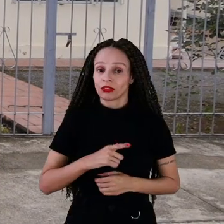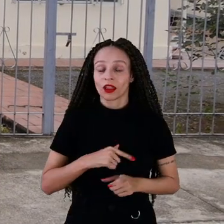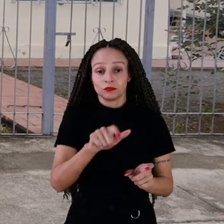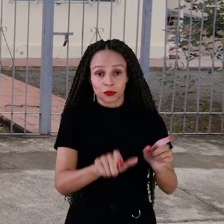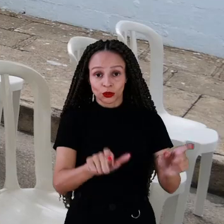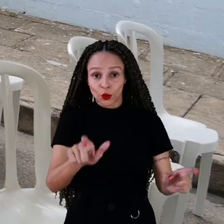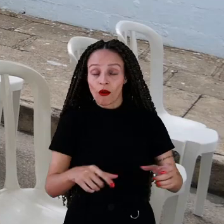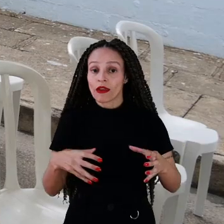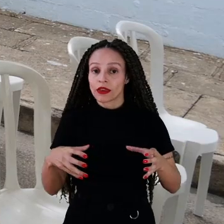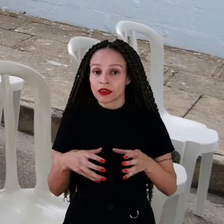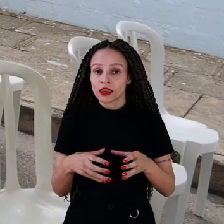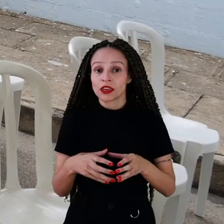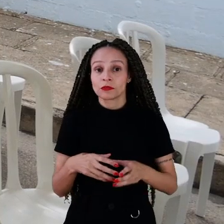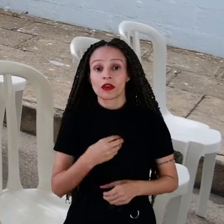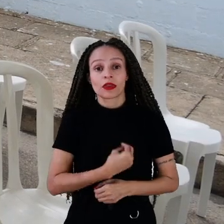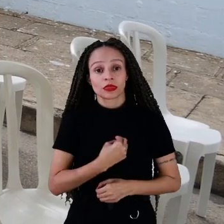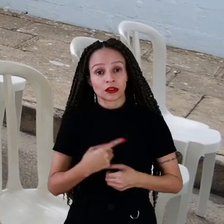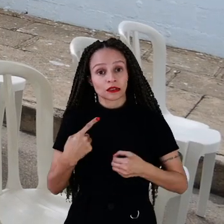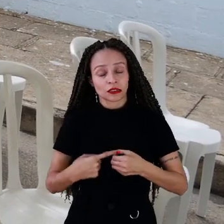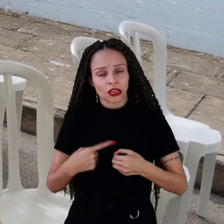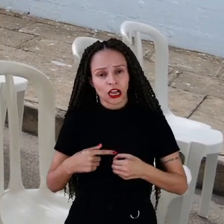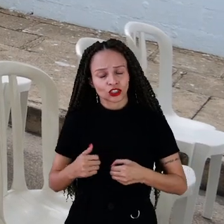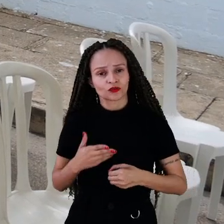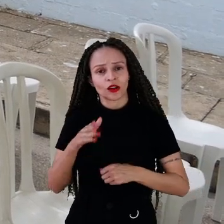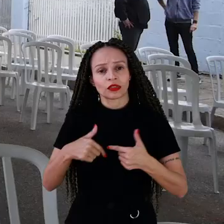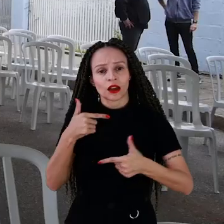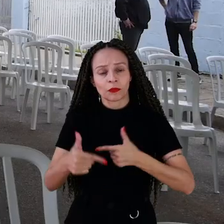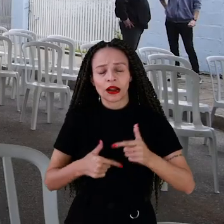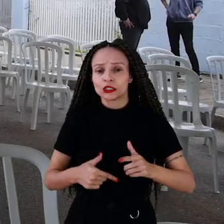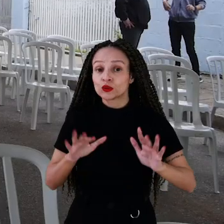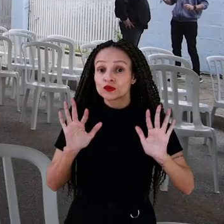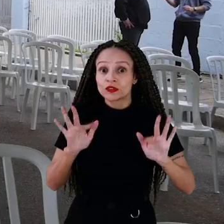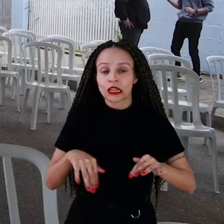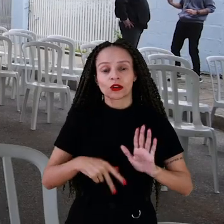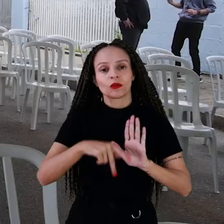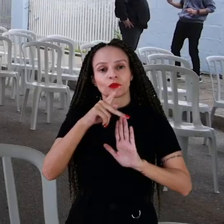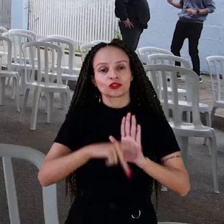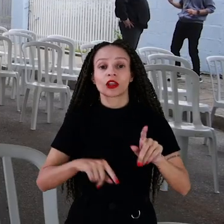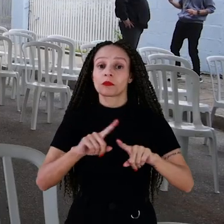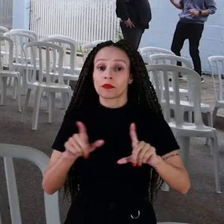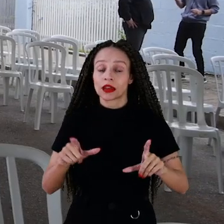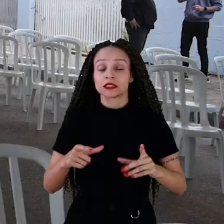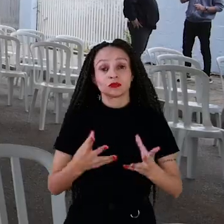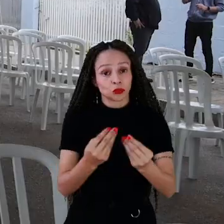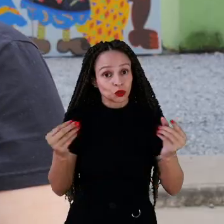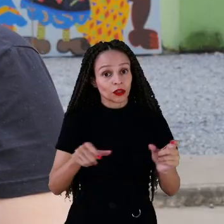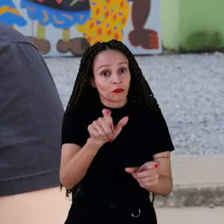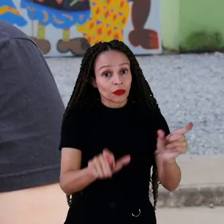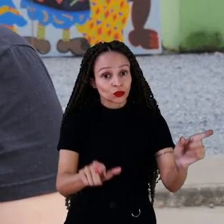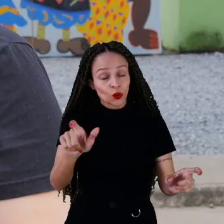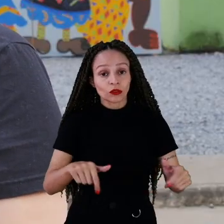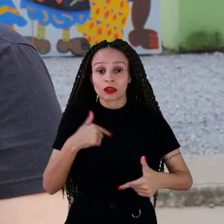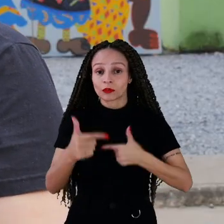Tem gente na nossa equipe que está nas cidades onde a gente vai atuar e que chega assim na reta final do projeto, mas tem muita